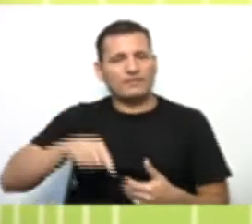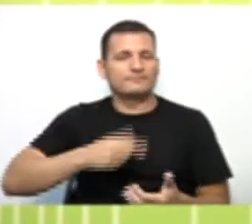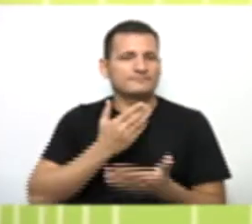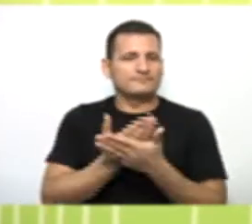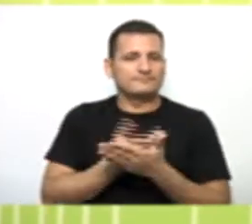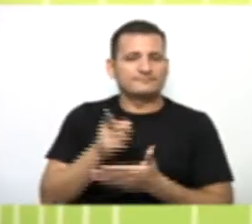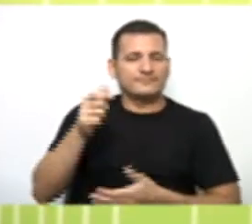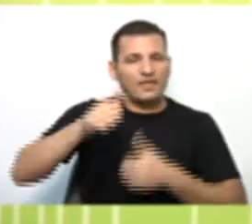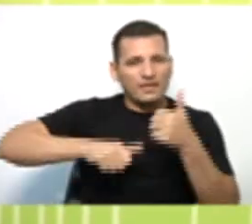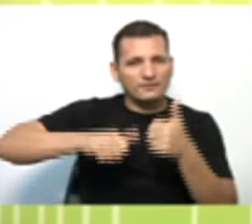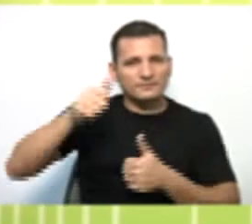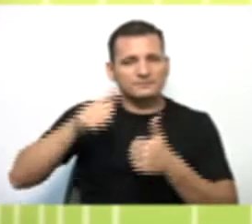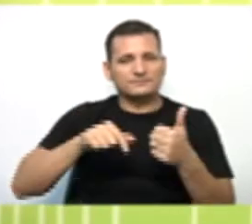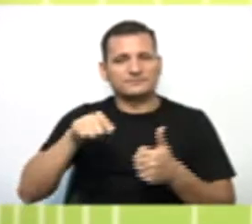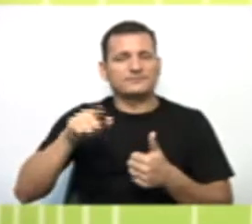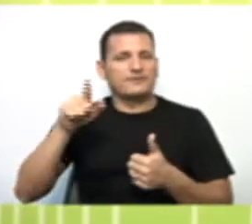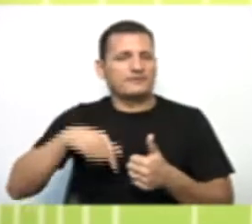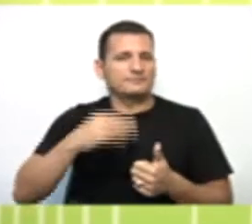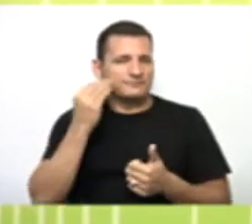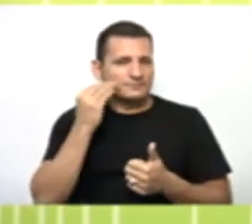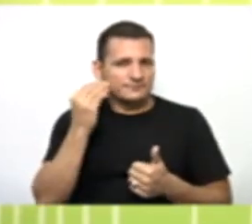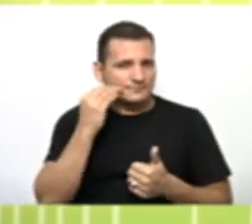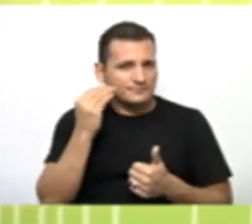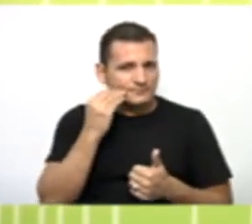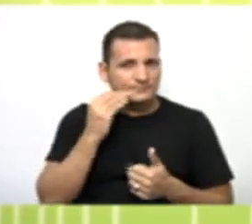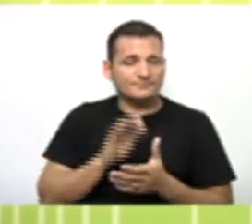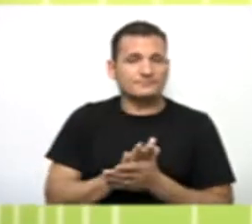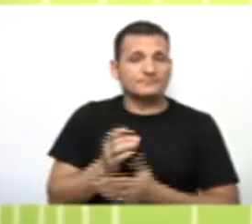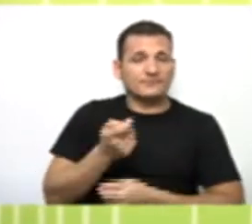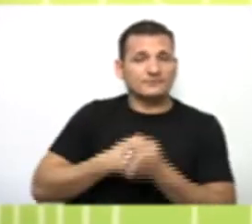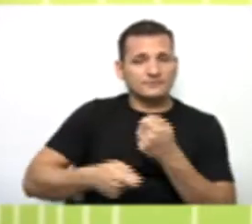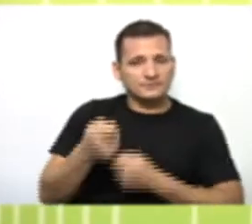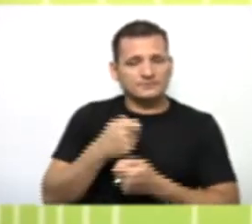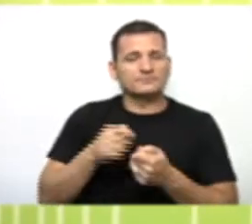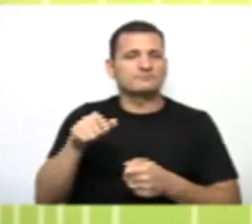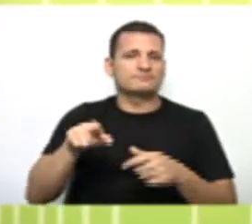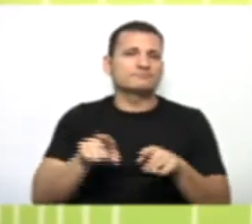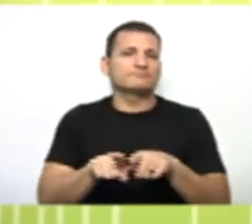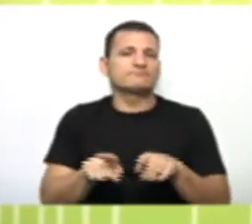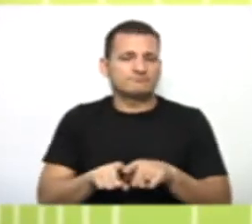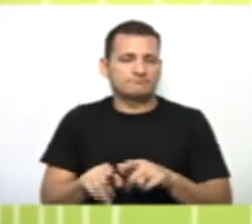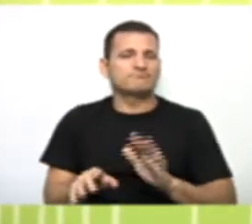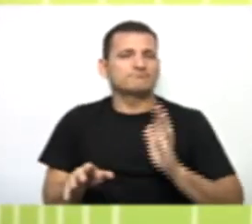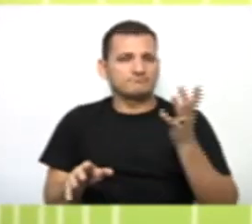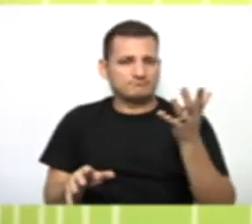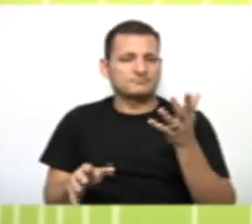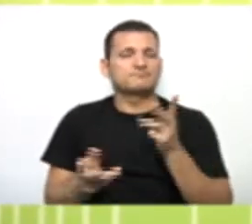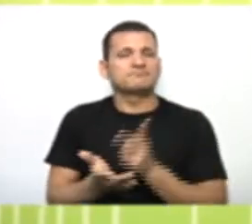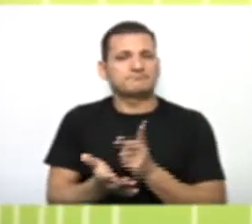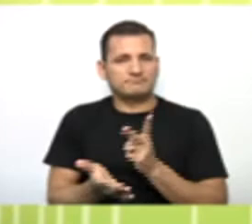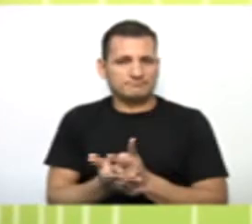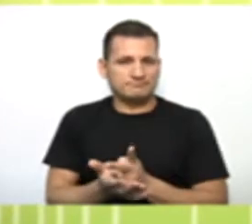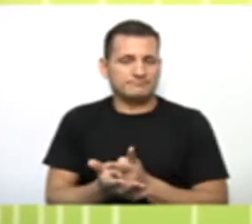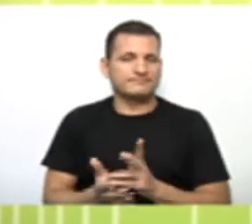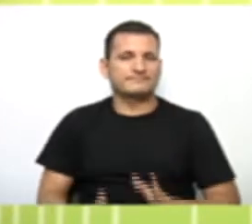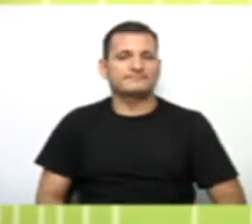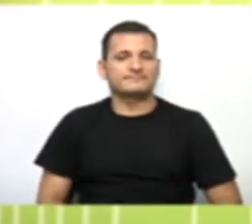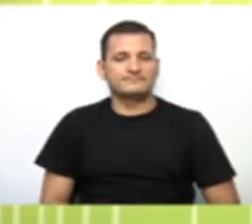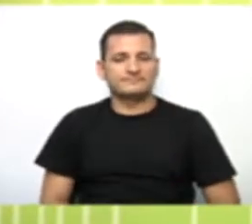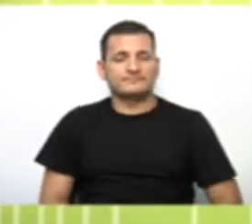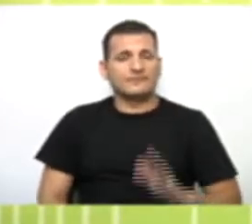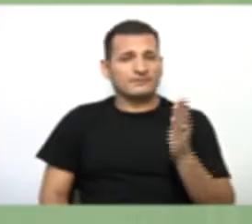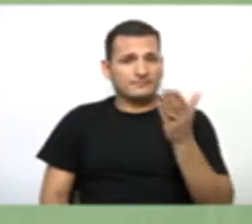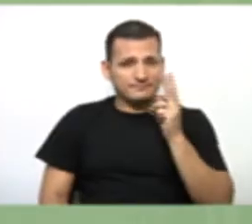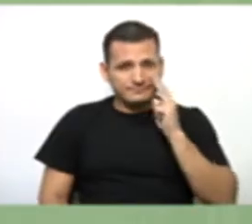eles são avaliados, eles são verificados. Na negociação, também acontece do mesmo jeito, tá bom?